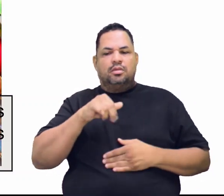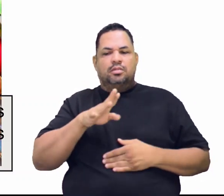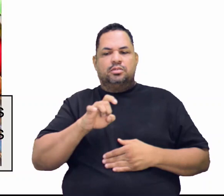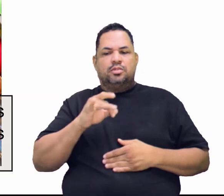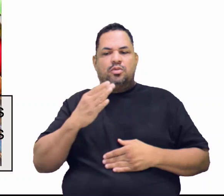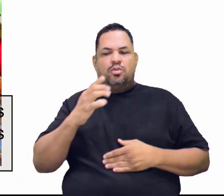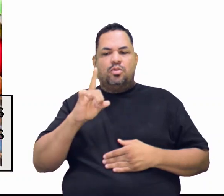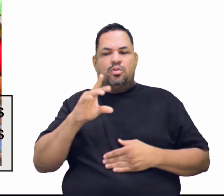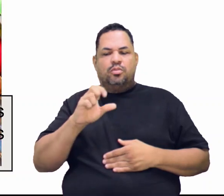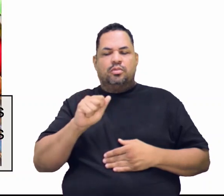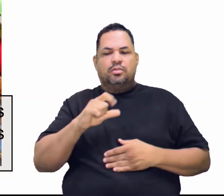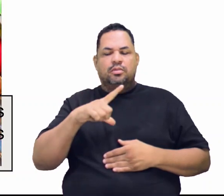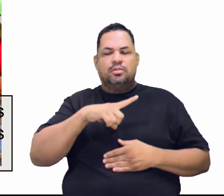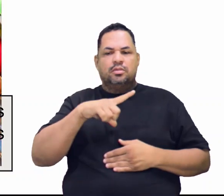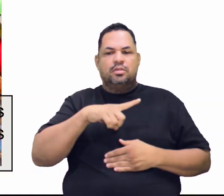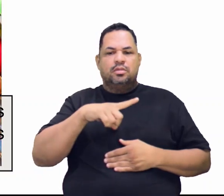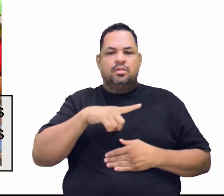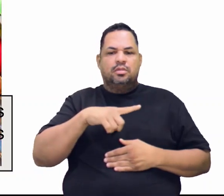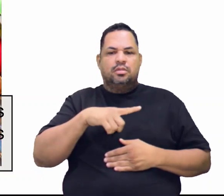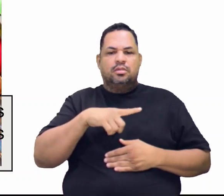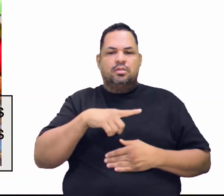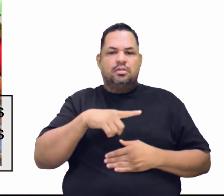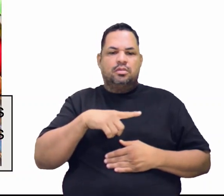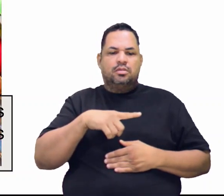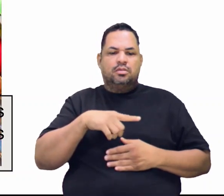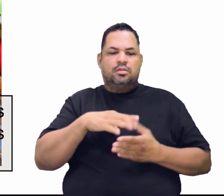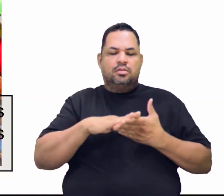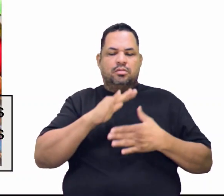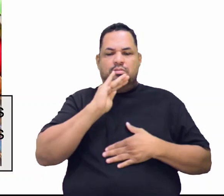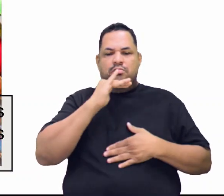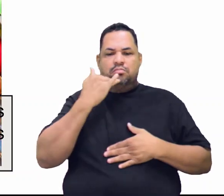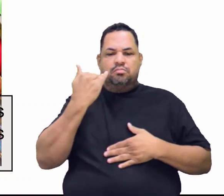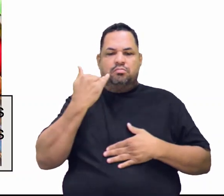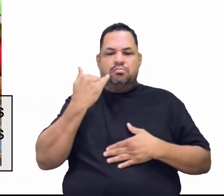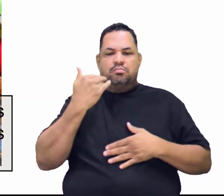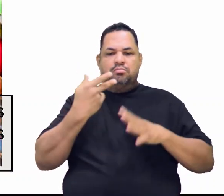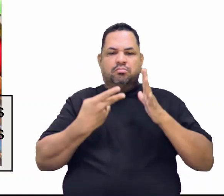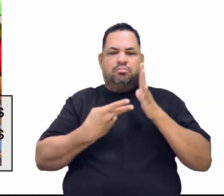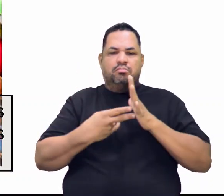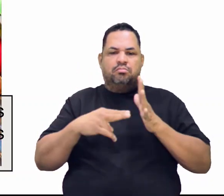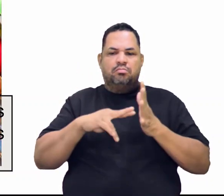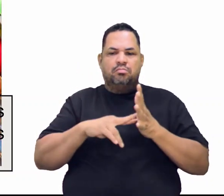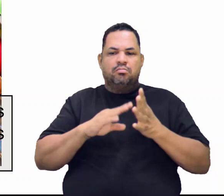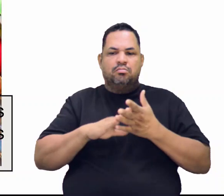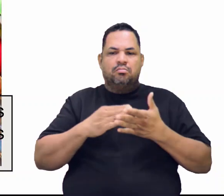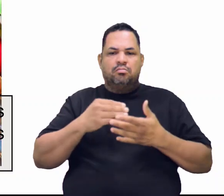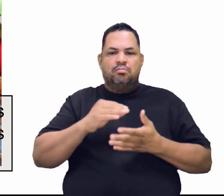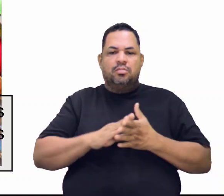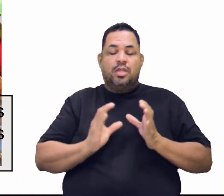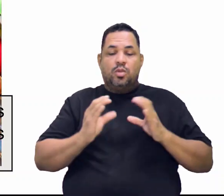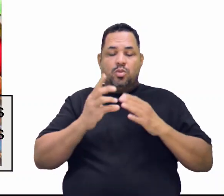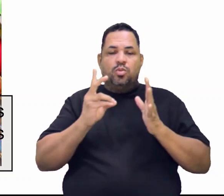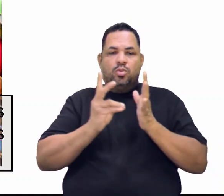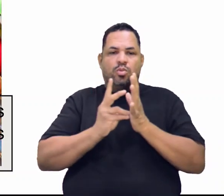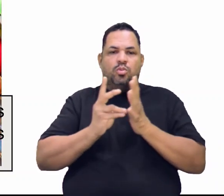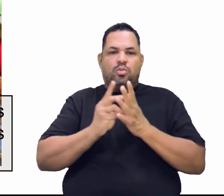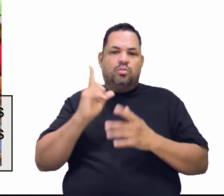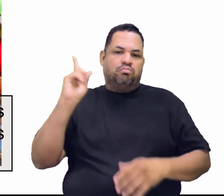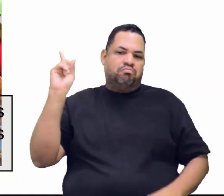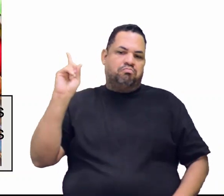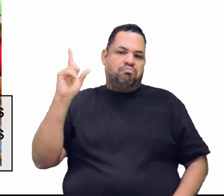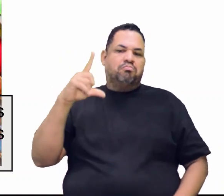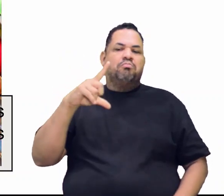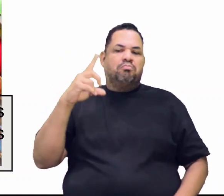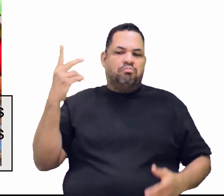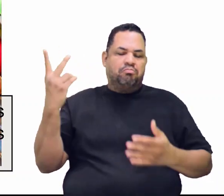isso acaba havendo aí uma mortandade bem significativa. Os Mundurucus passaram por